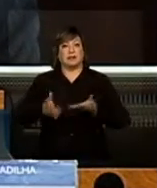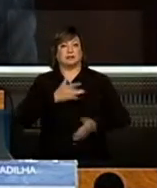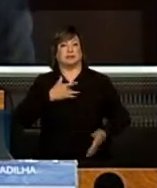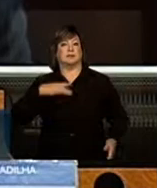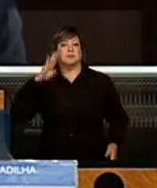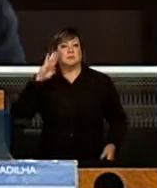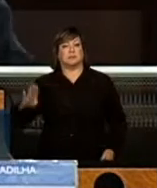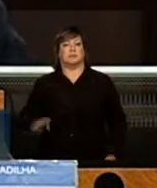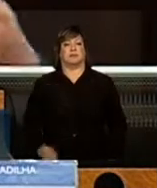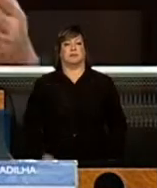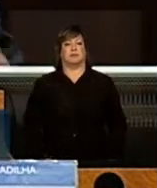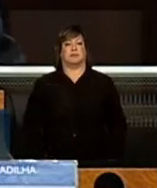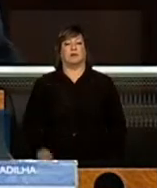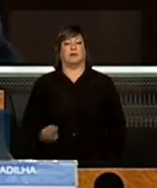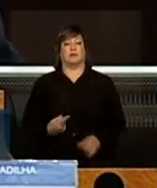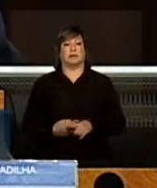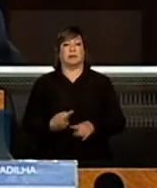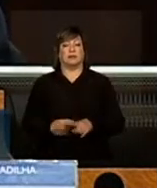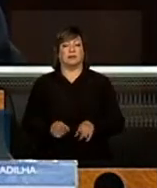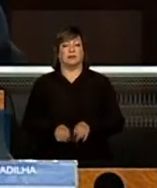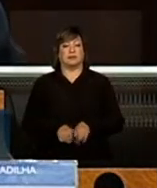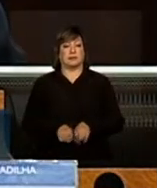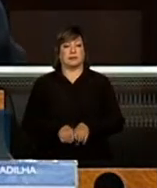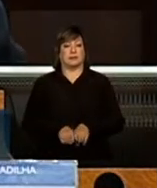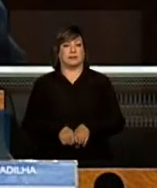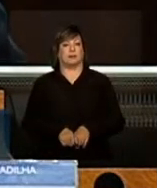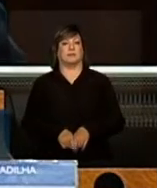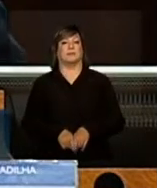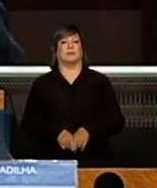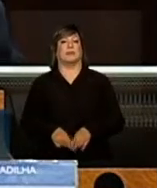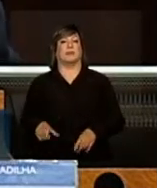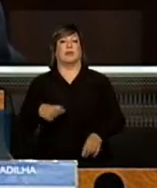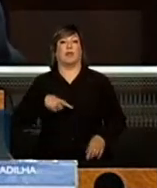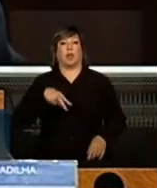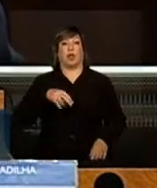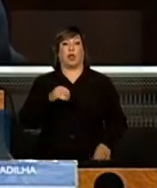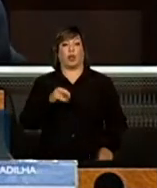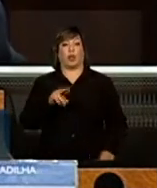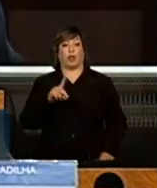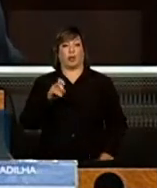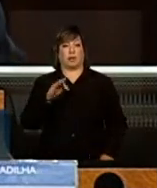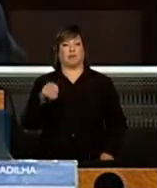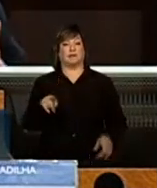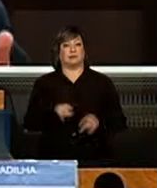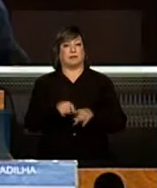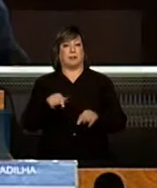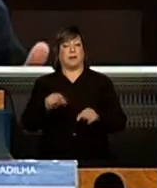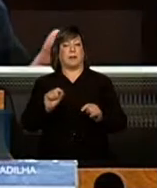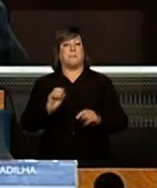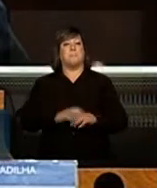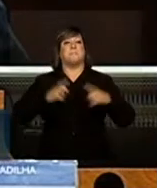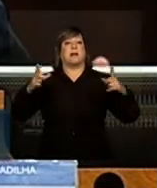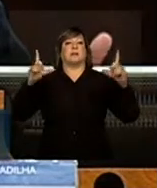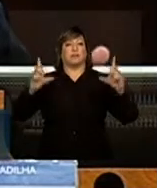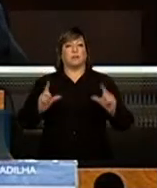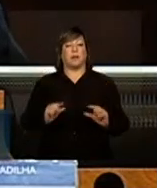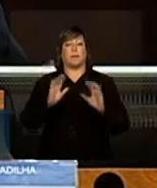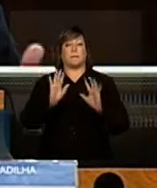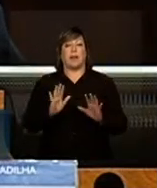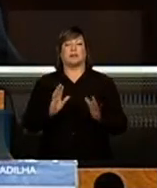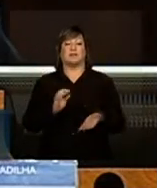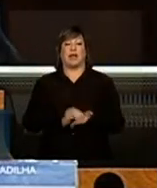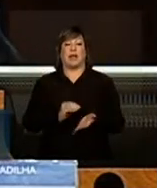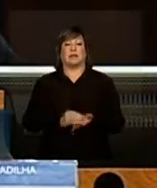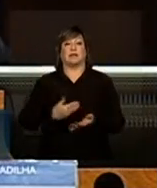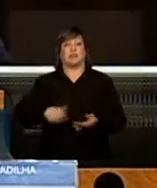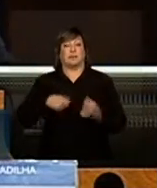saúde. A mesma coisa que foi a pergunta em relação à região Nordeste do país, foi a que mais reduziu, mas é ainda que nós precisamos concentrar os